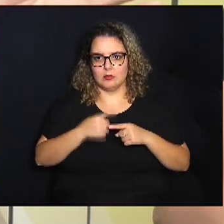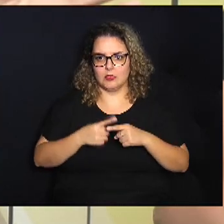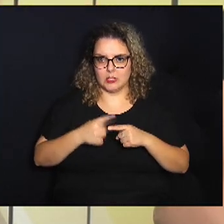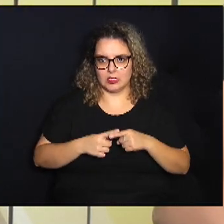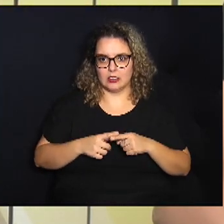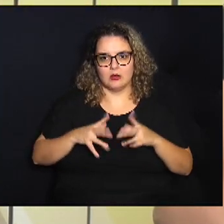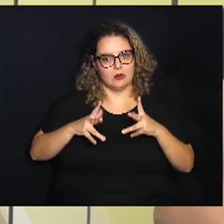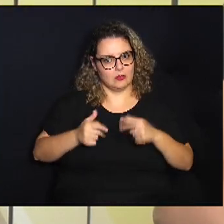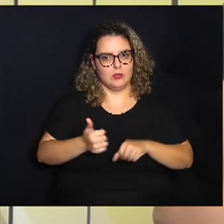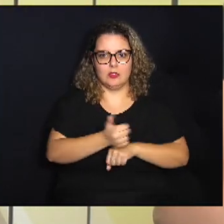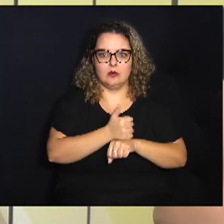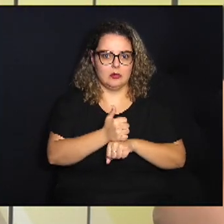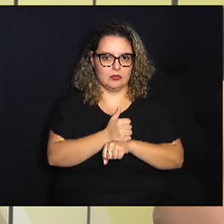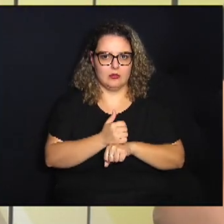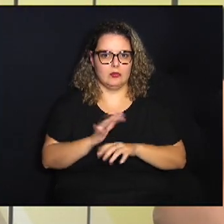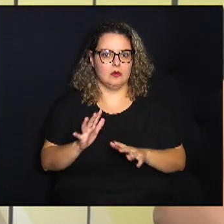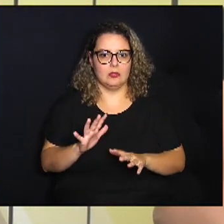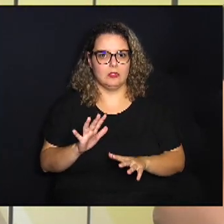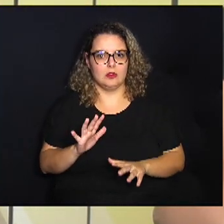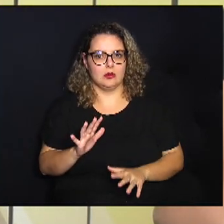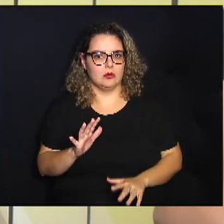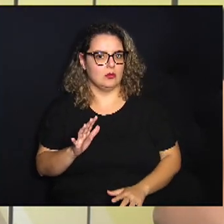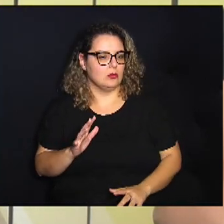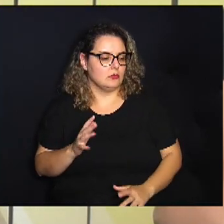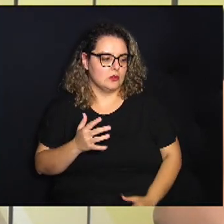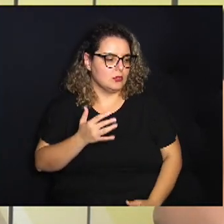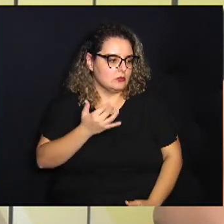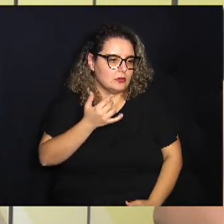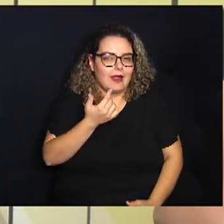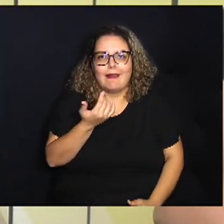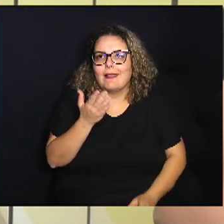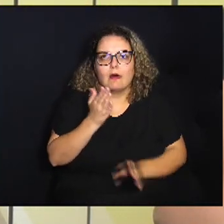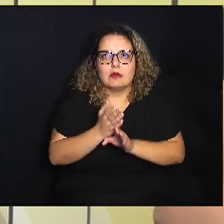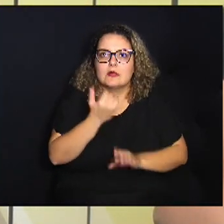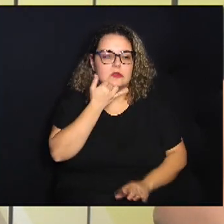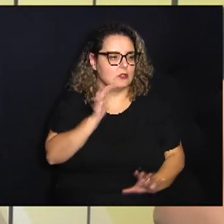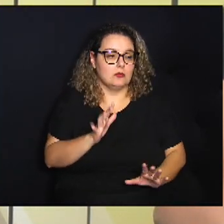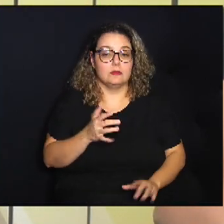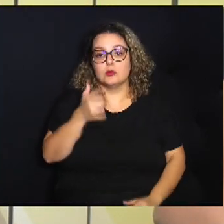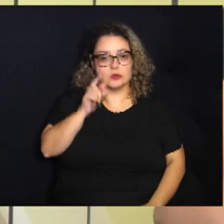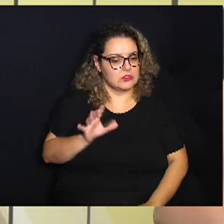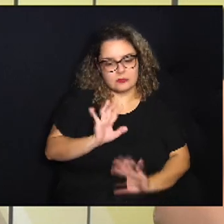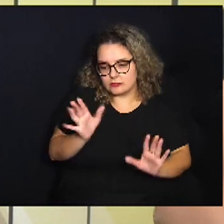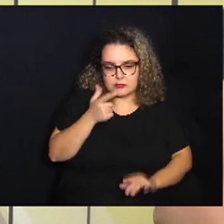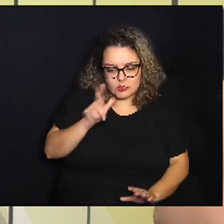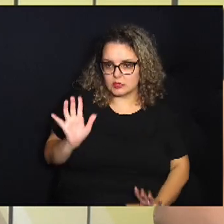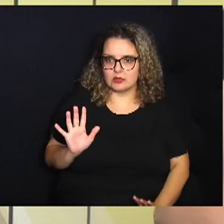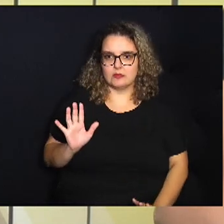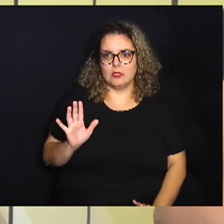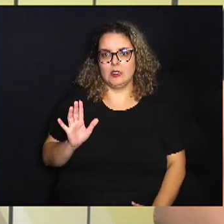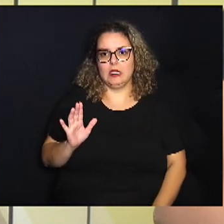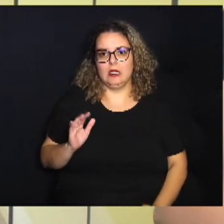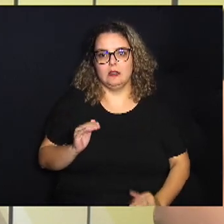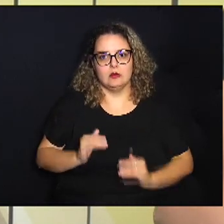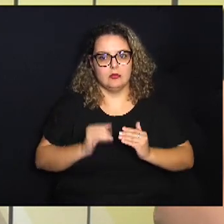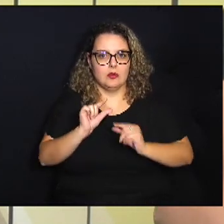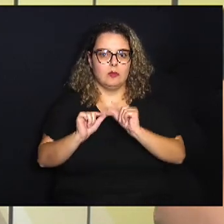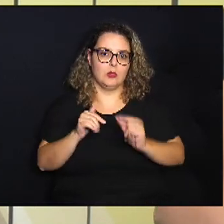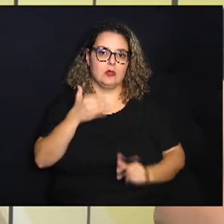todo atleta, não gosta de ficar achando desculpas, não deu, não deu. Mas assim, é inegável que um desempenho um pouquinho melhor,